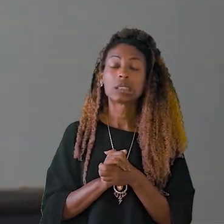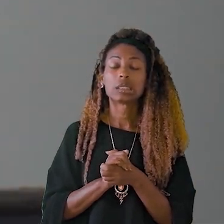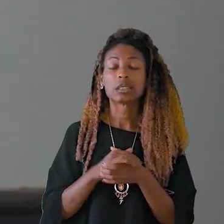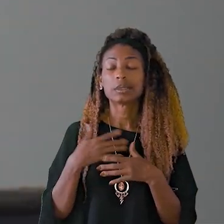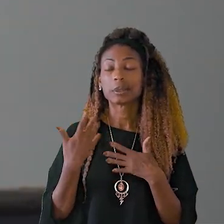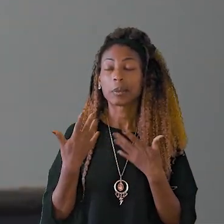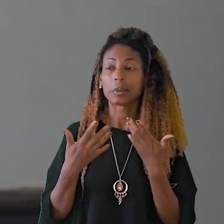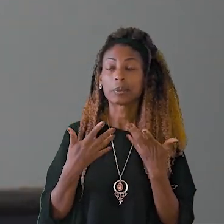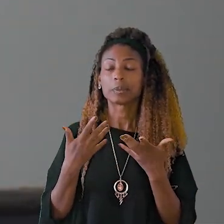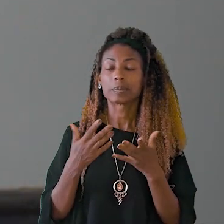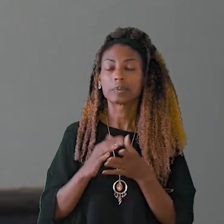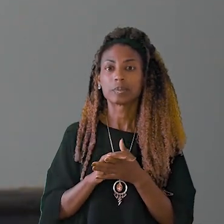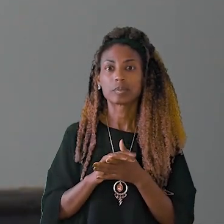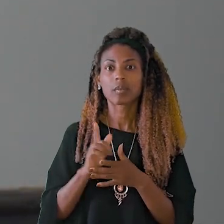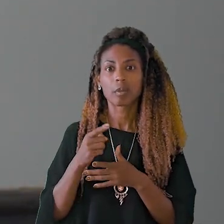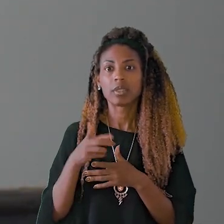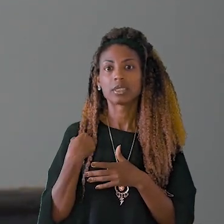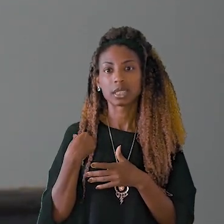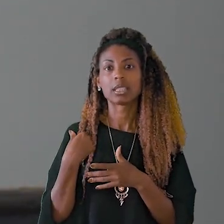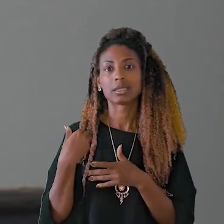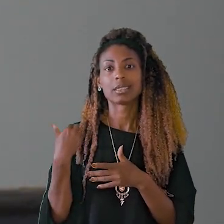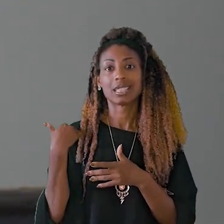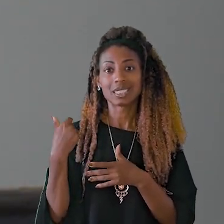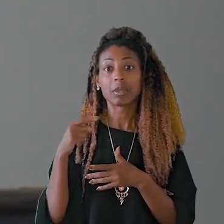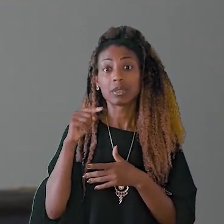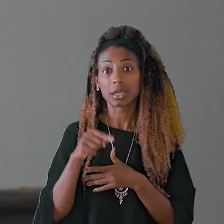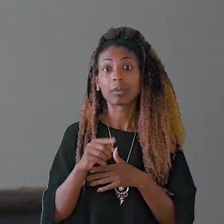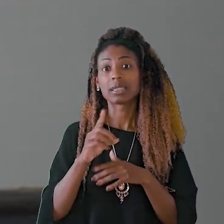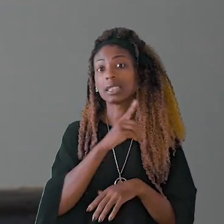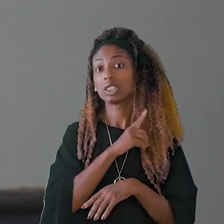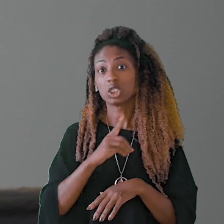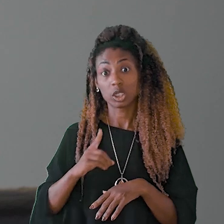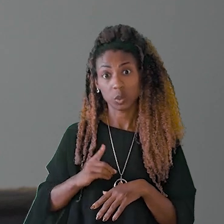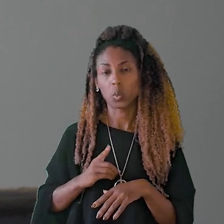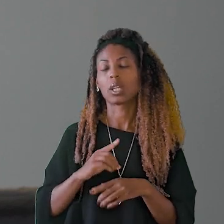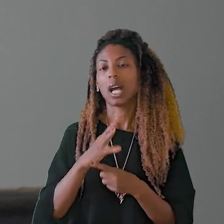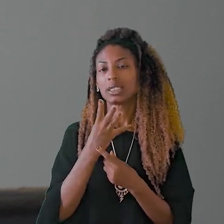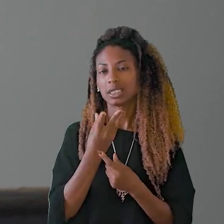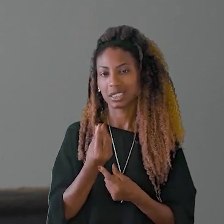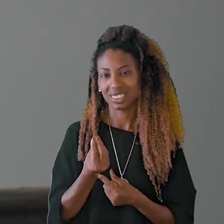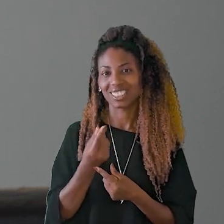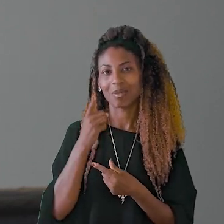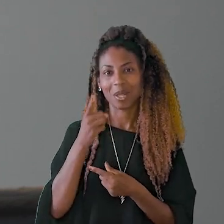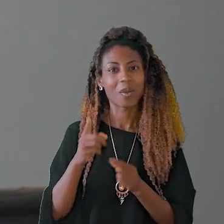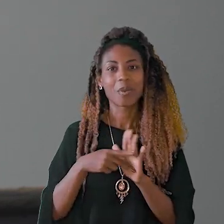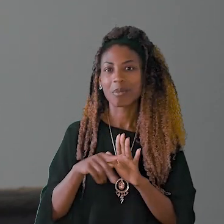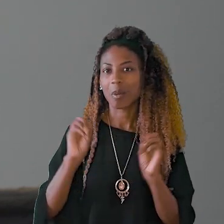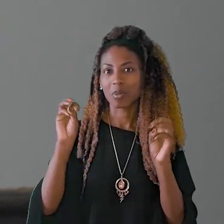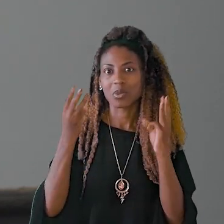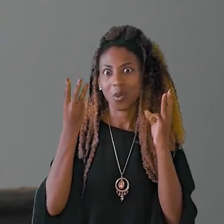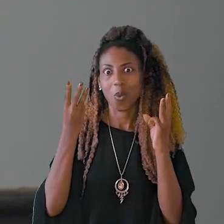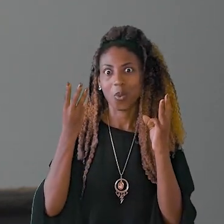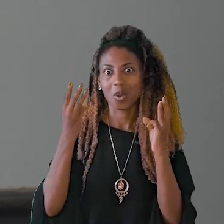atordoada. Mas você tá sendo convidada para ser diretora artística do Clube Renascense e do evento da sua ídola.